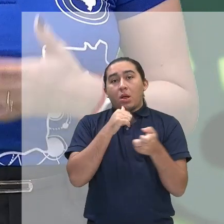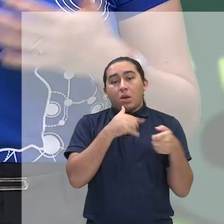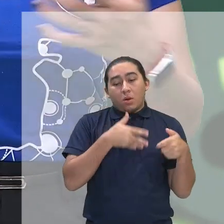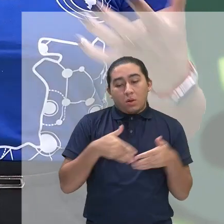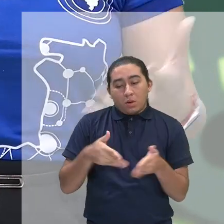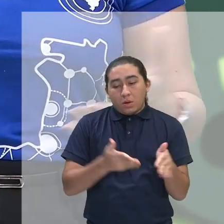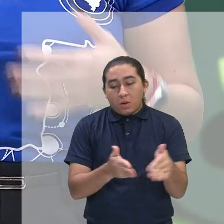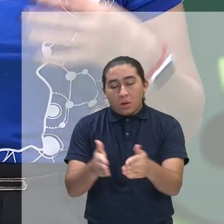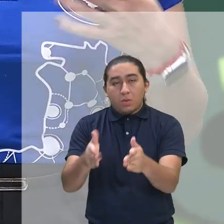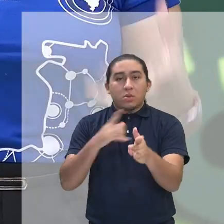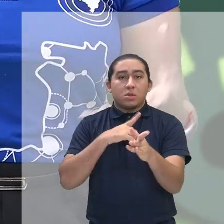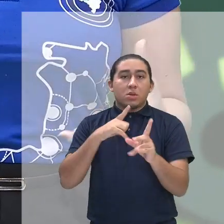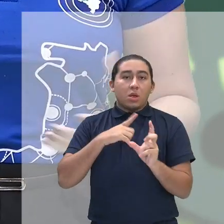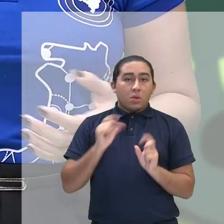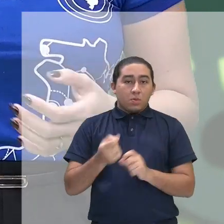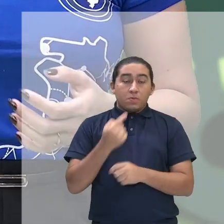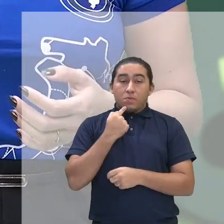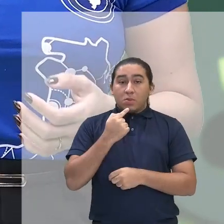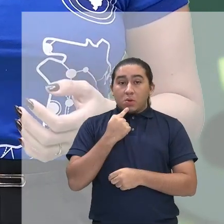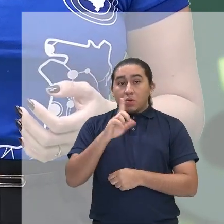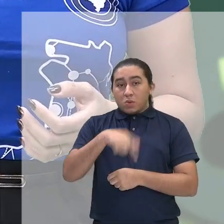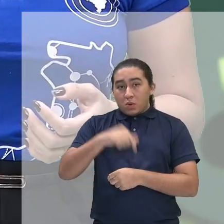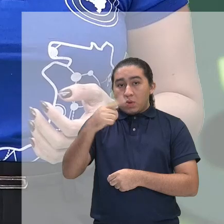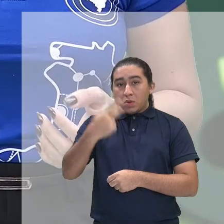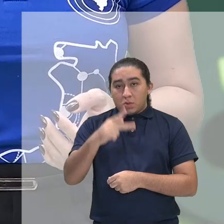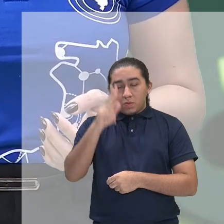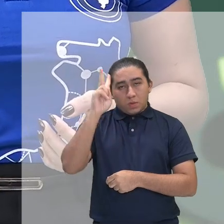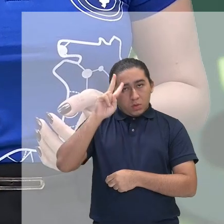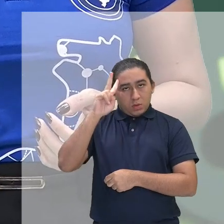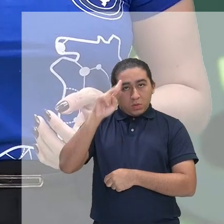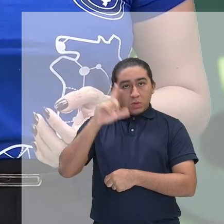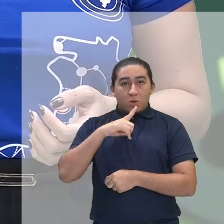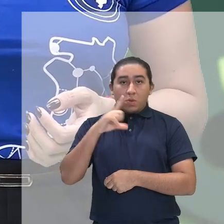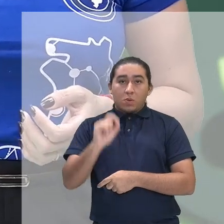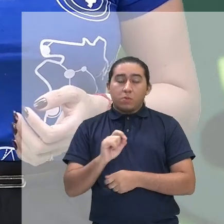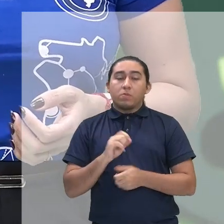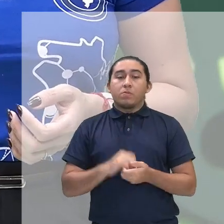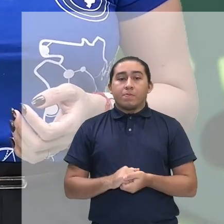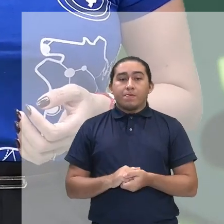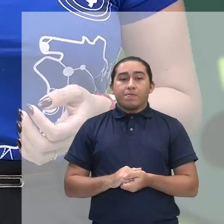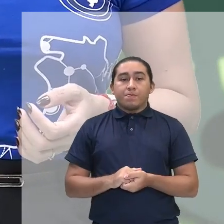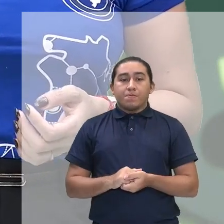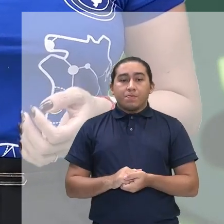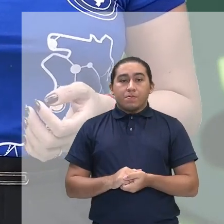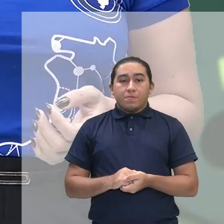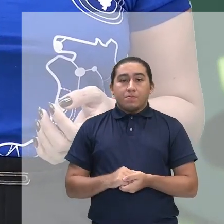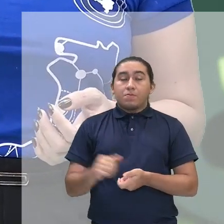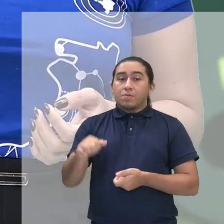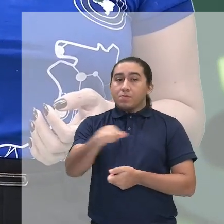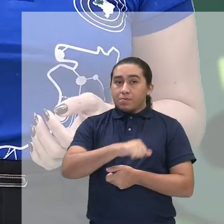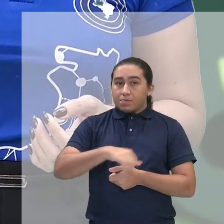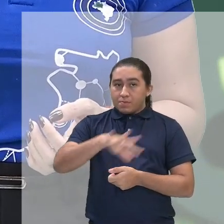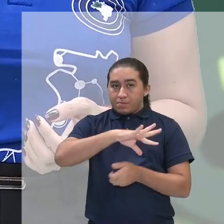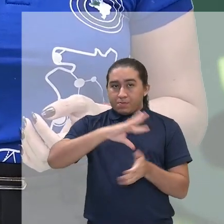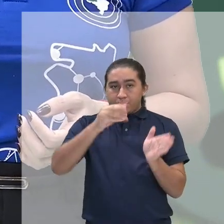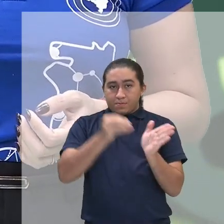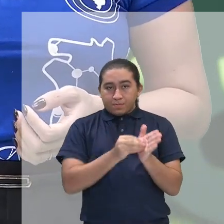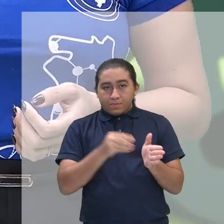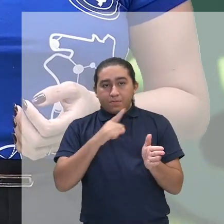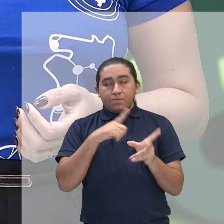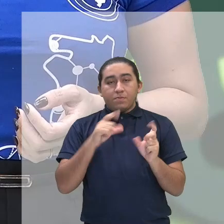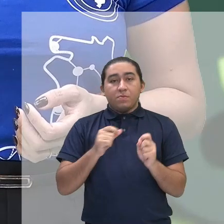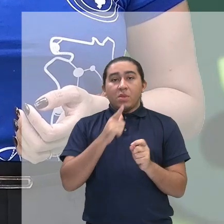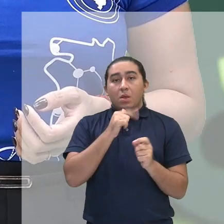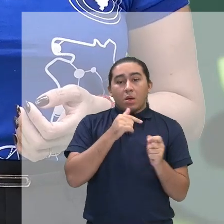ali esse rio, essa bacia. Lembrando, né, que existem ali na planície amazônica área de